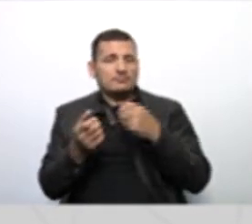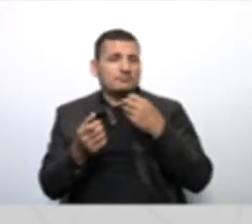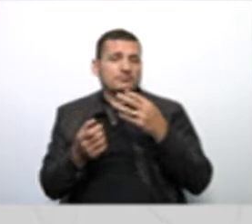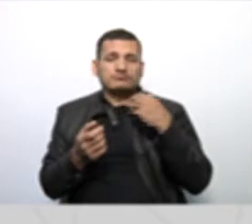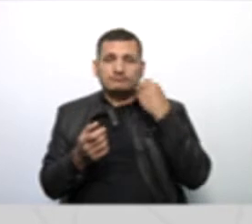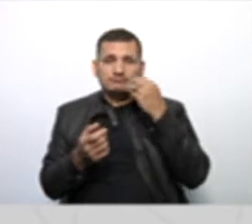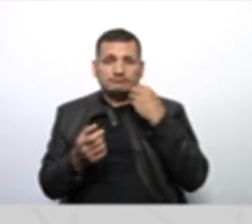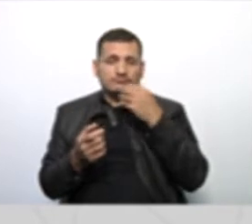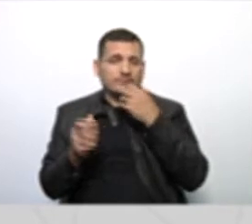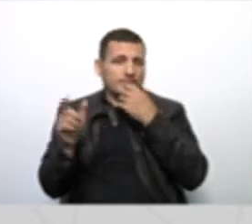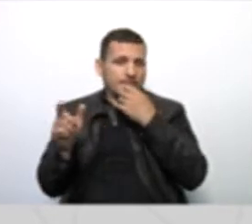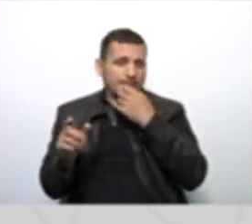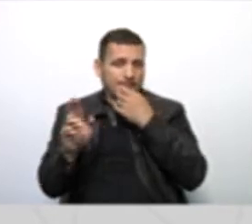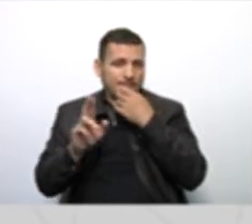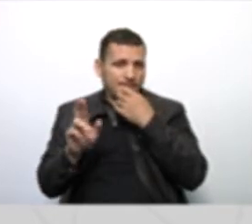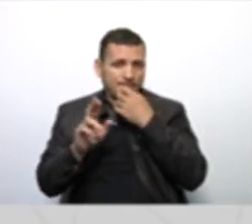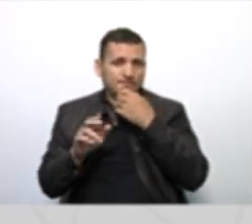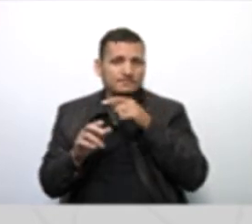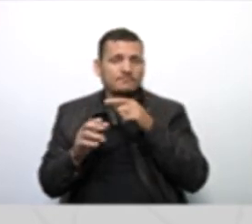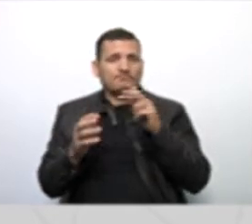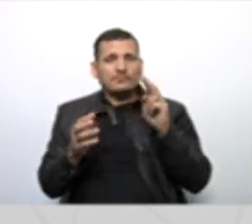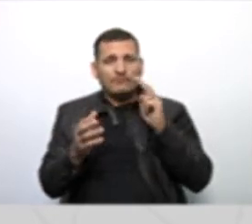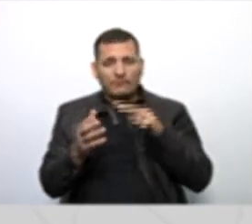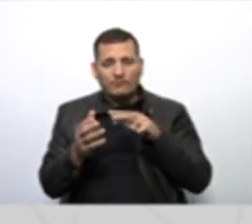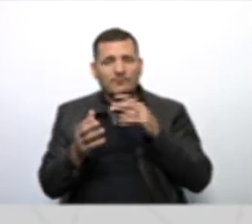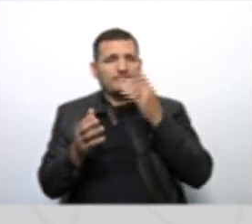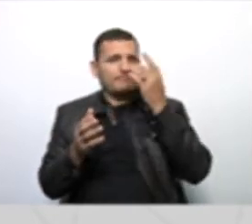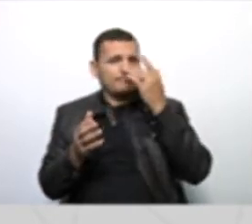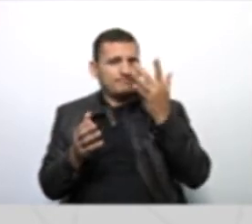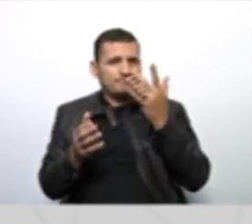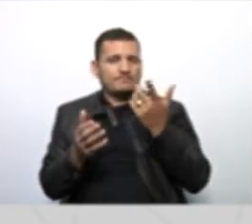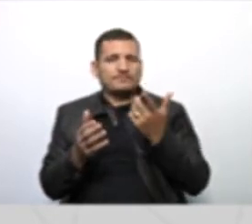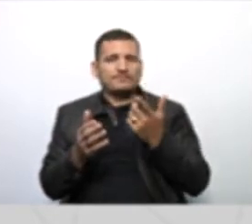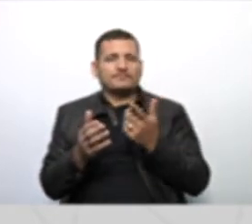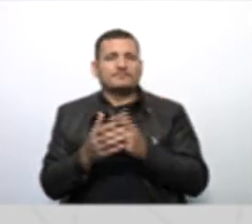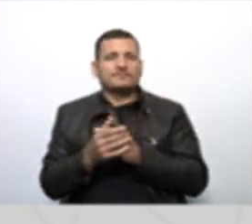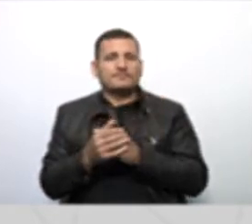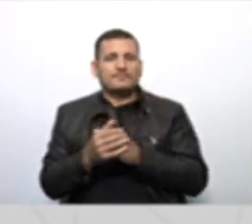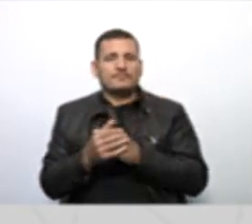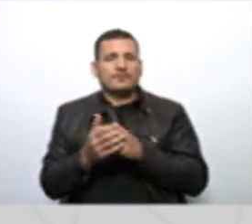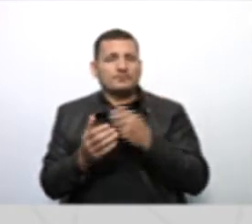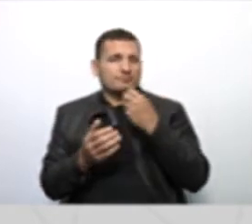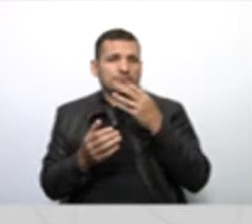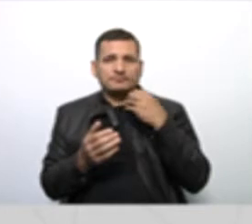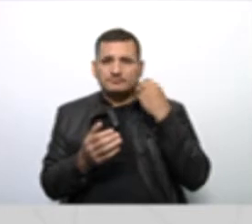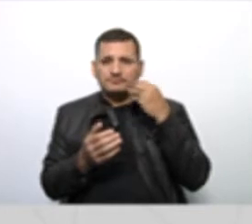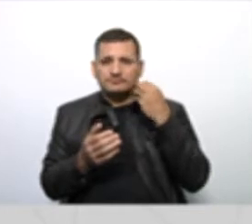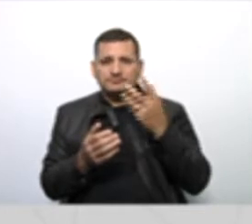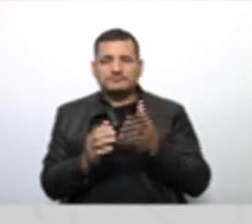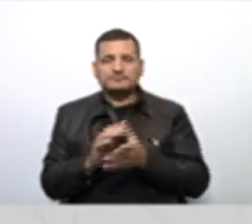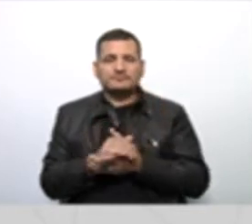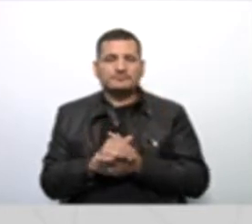experiência ao usuário, né, professor? Ele vê que foi fácil, vê essa facilidade, é uma boa experiência ao usuário.